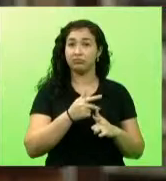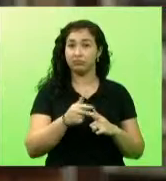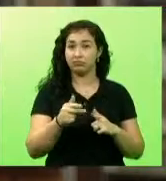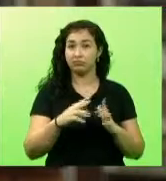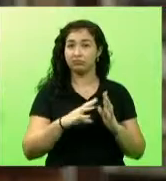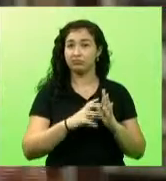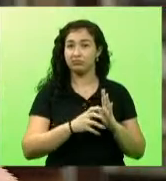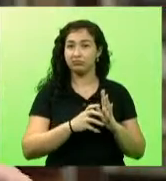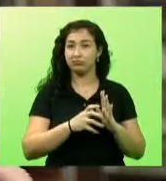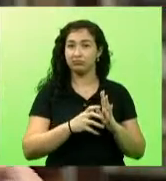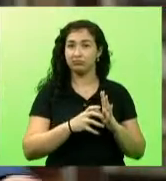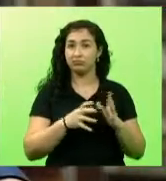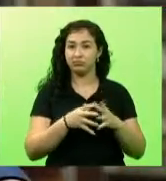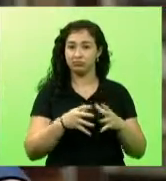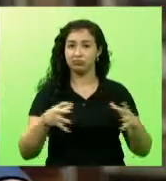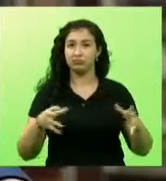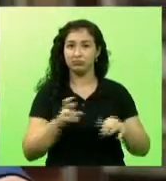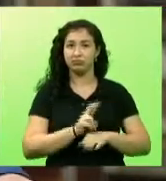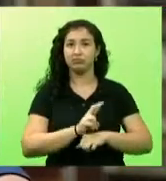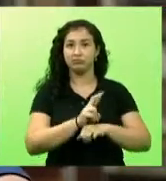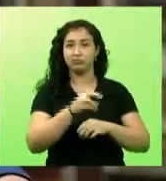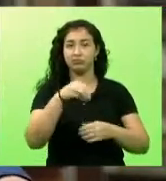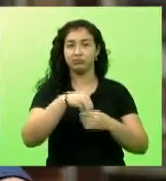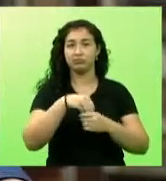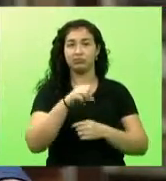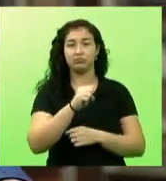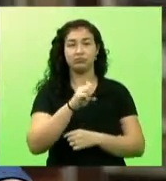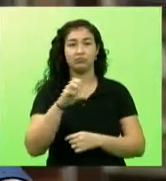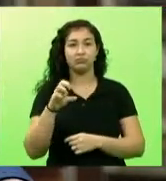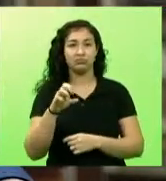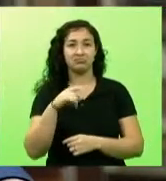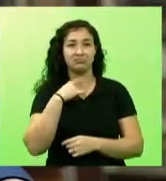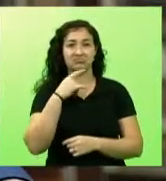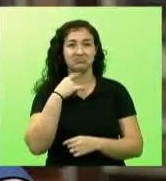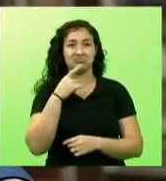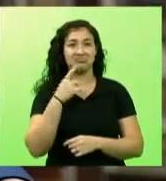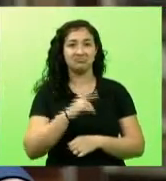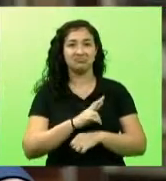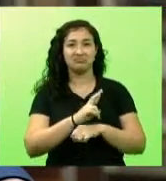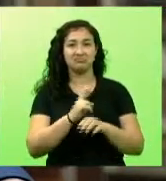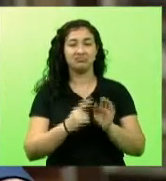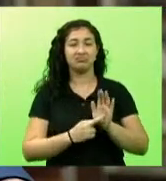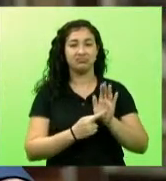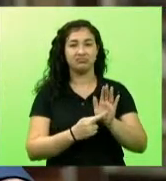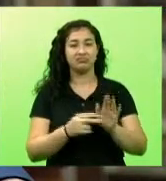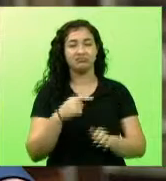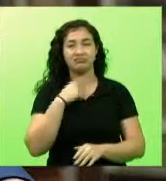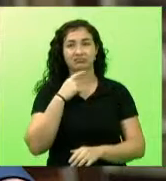grande porte, grande representatividade no Estado não conseguiu fazê-lo.